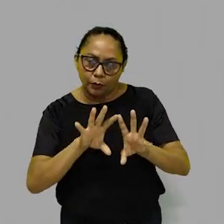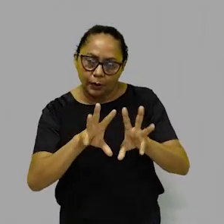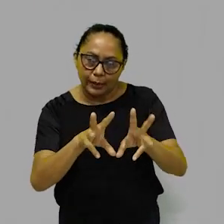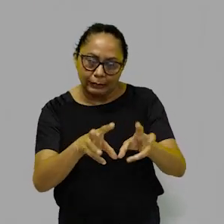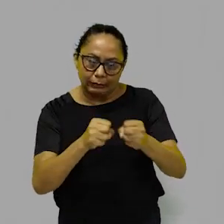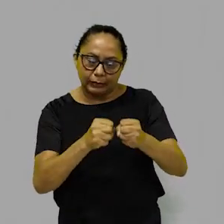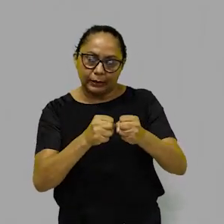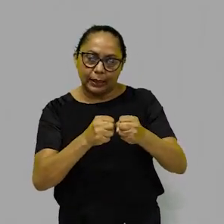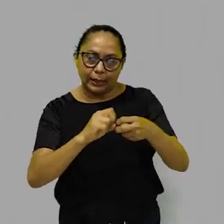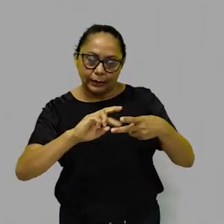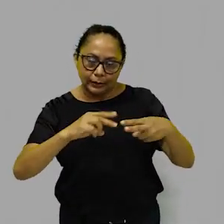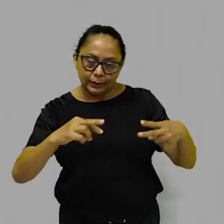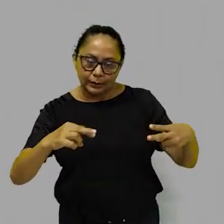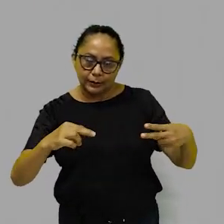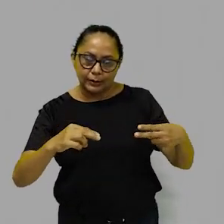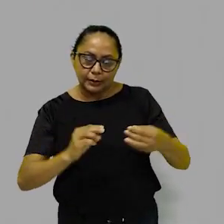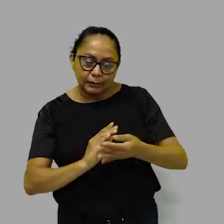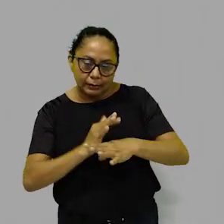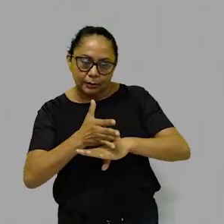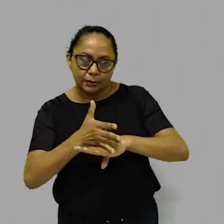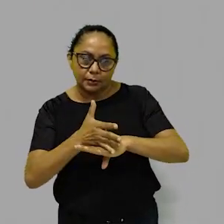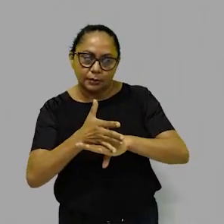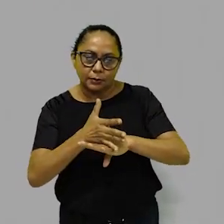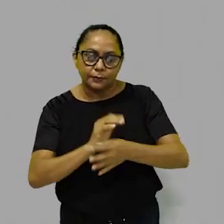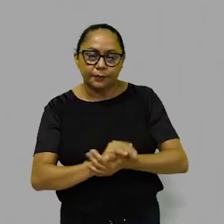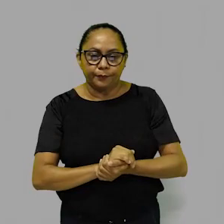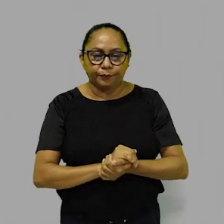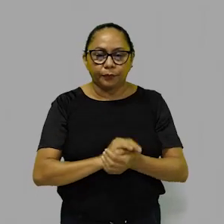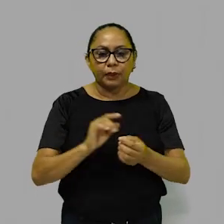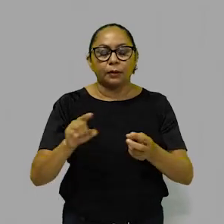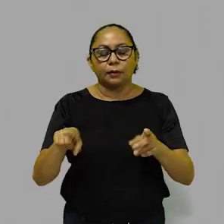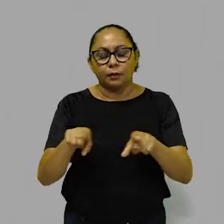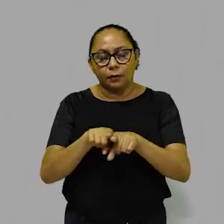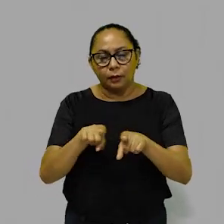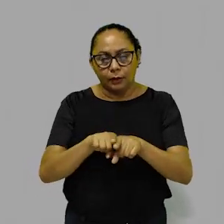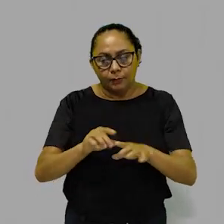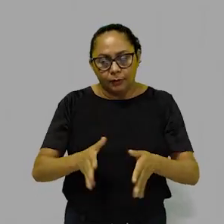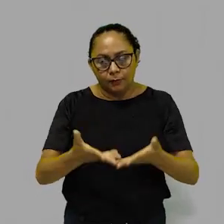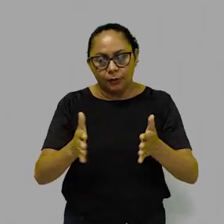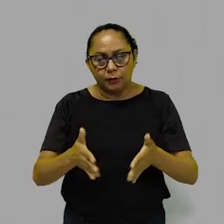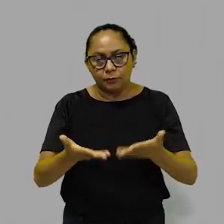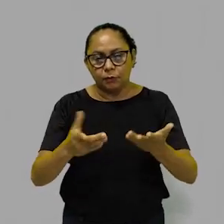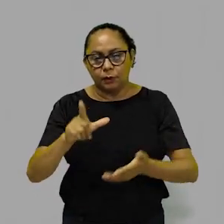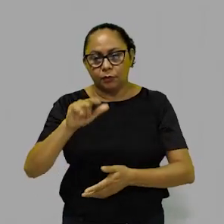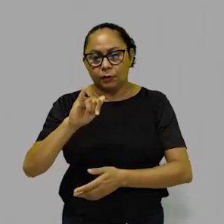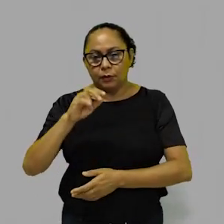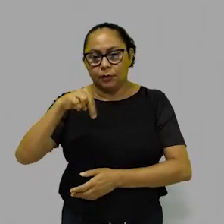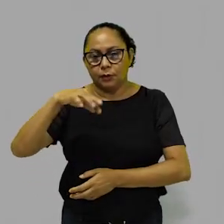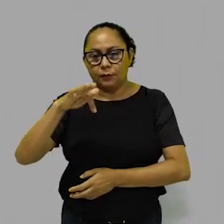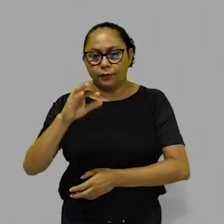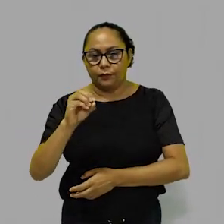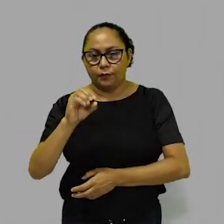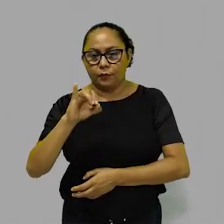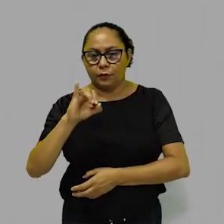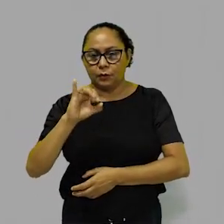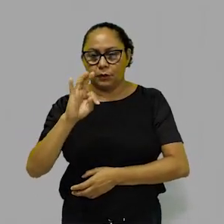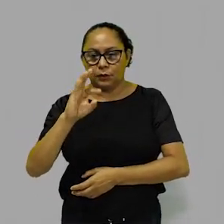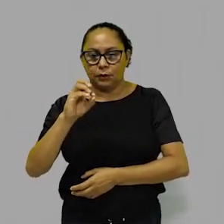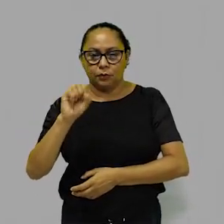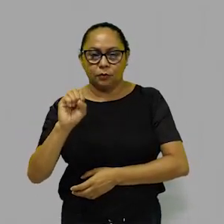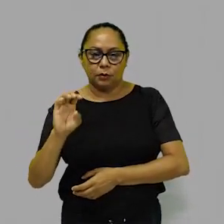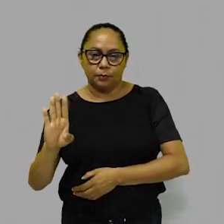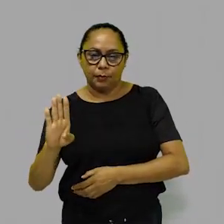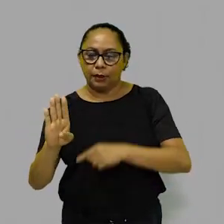célula invasora. E, ao mesmo tempo, ele vai estimular os linfócitos B, que é um tipo de linfócito que produz